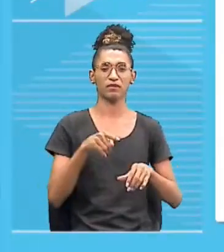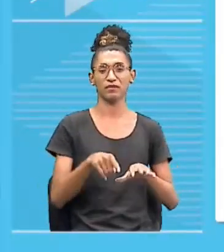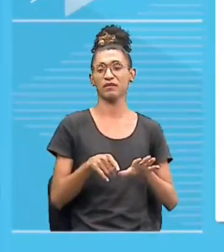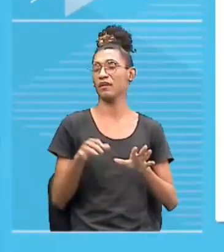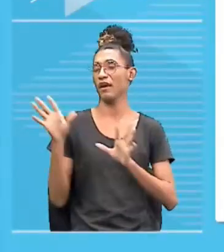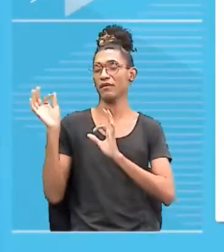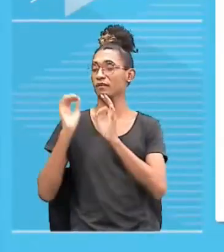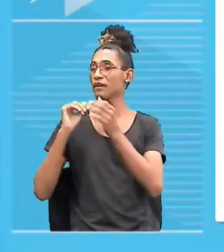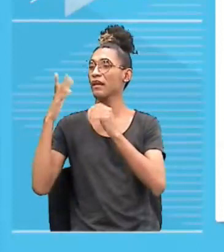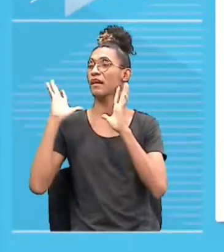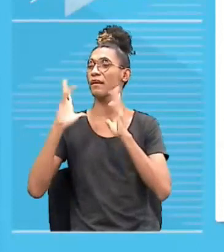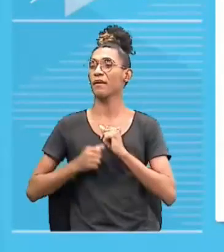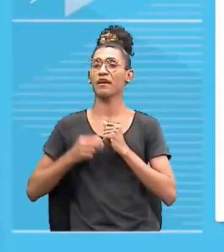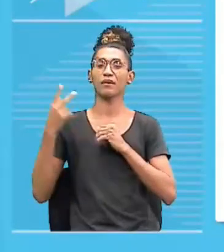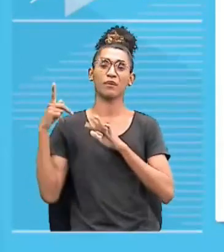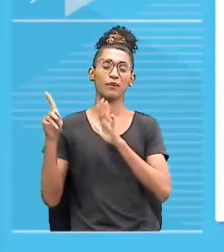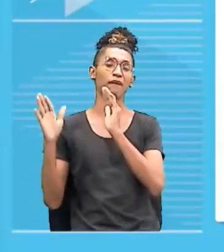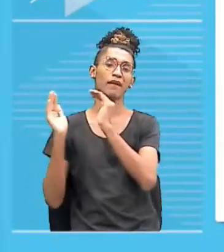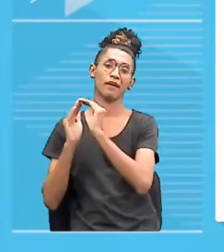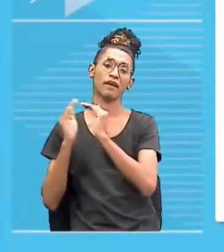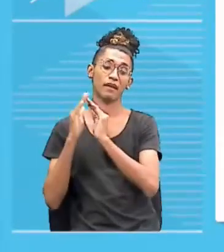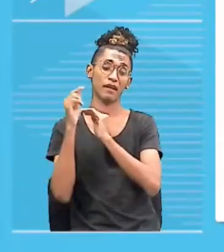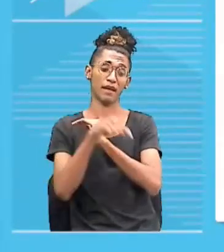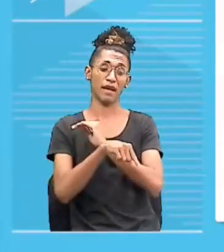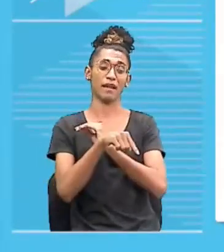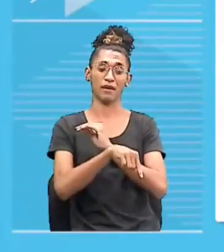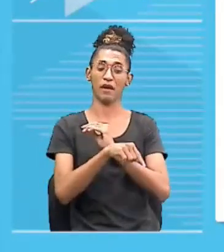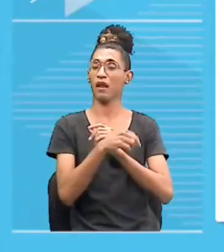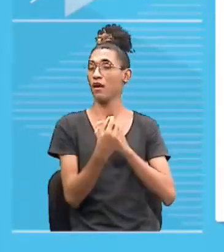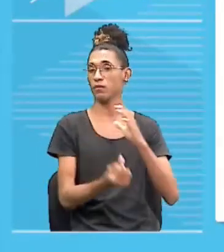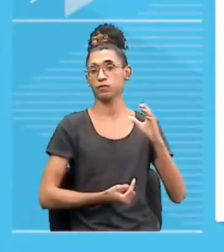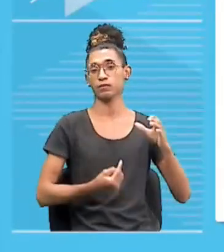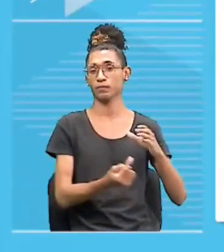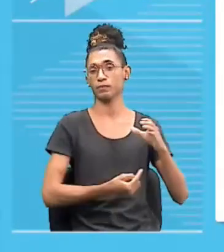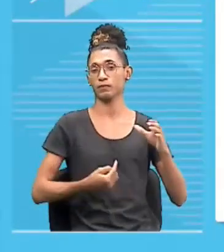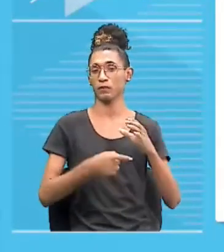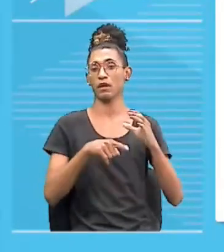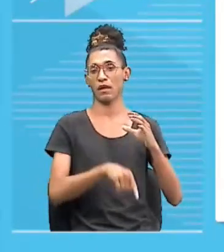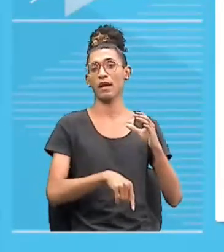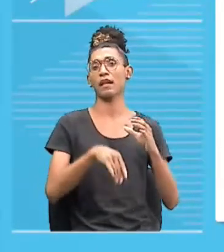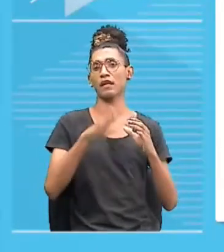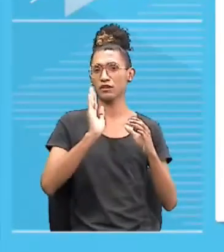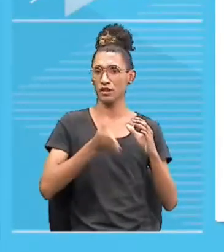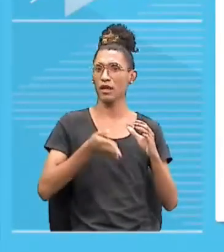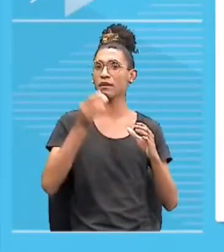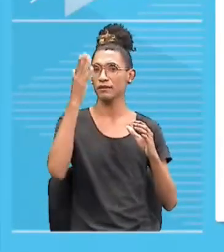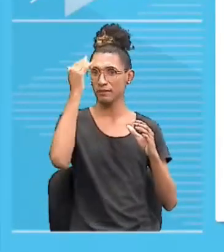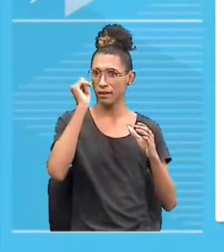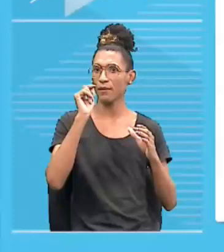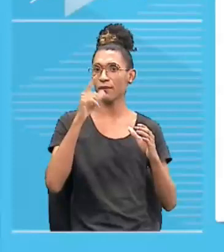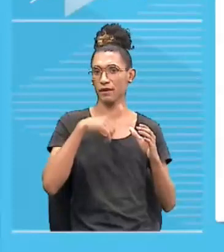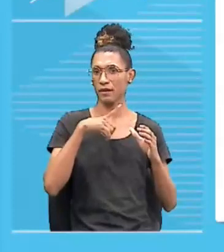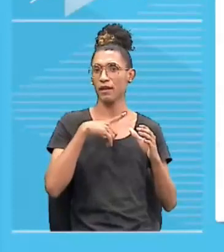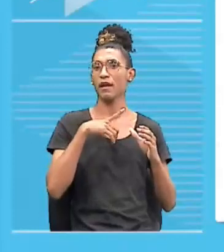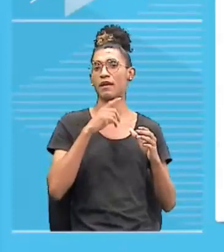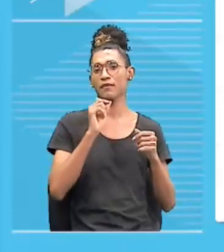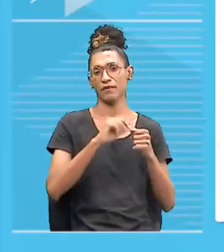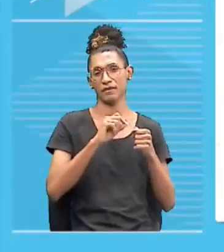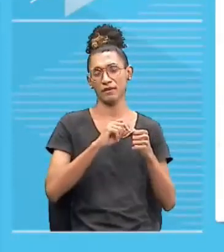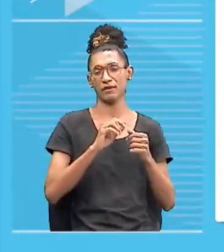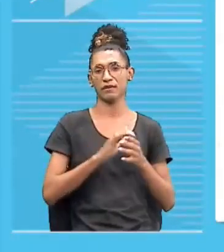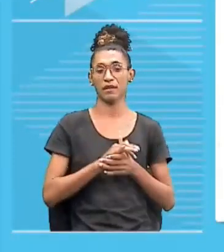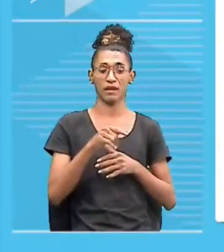fazendo as suas coisas, vivendo a sua vida, e ela lá trabalhando, ela sabe o que ela tem que fazer. Ela sabe o